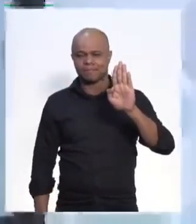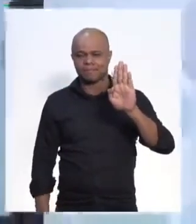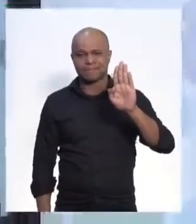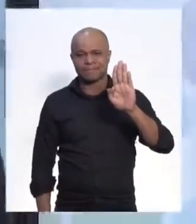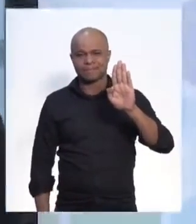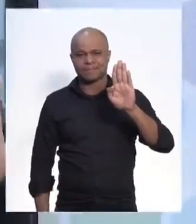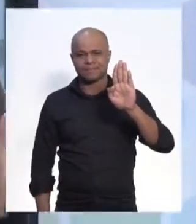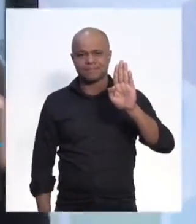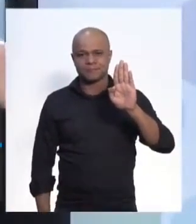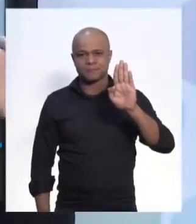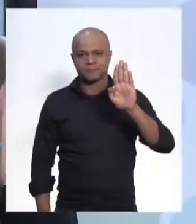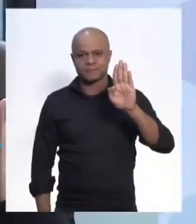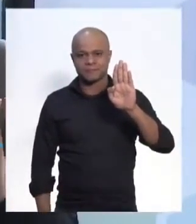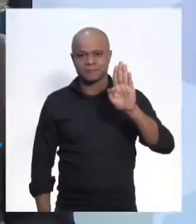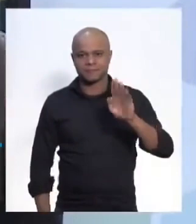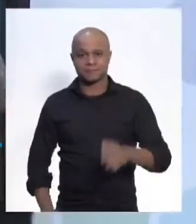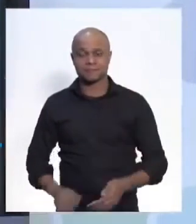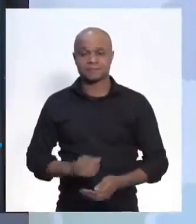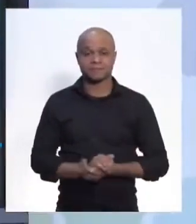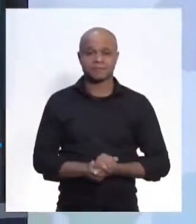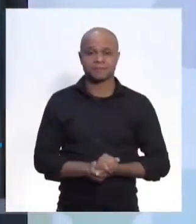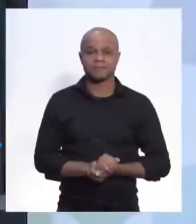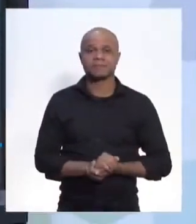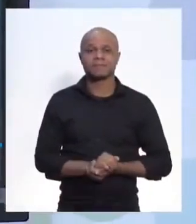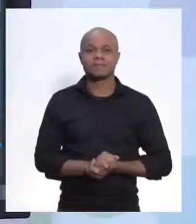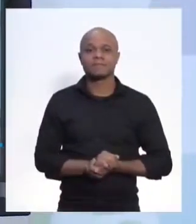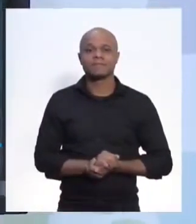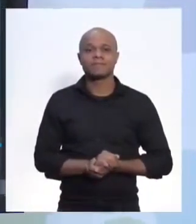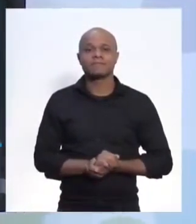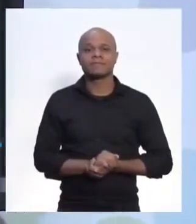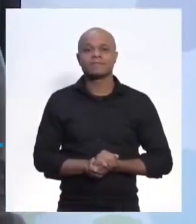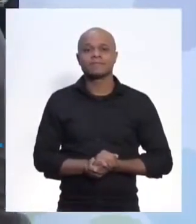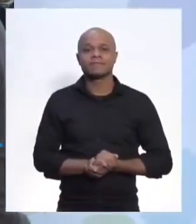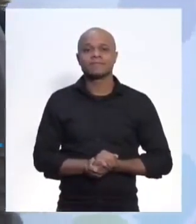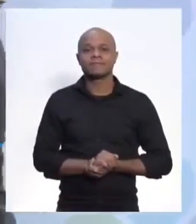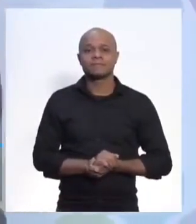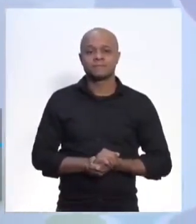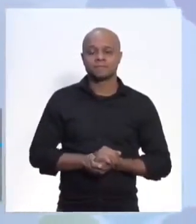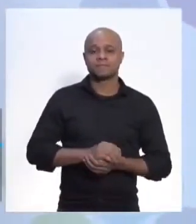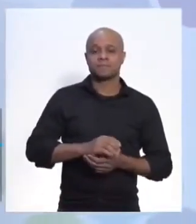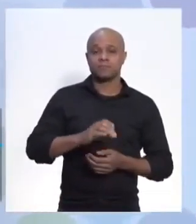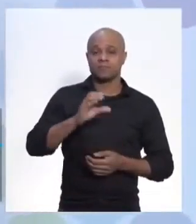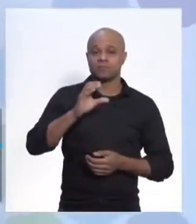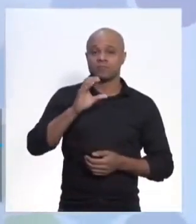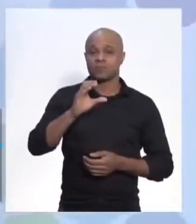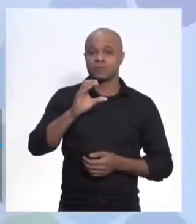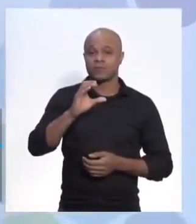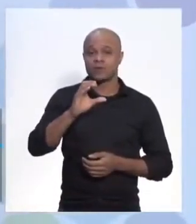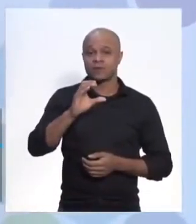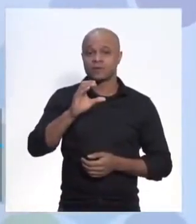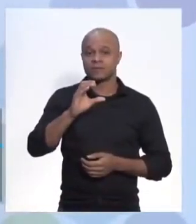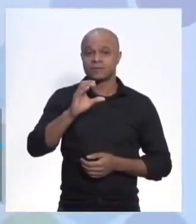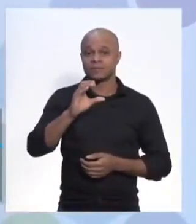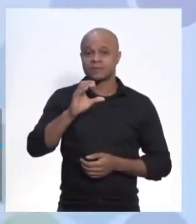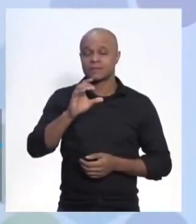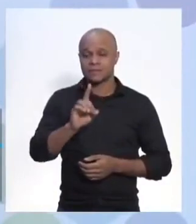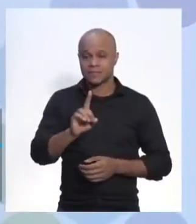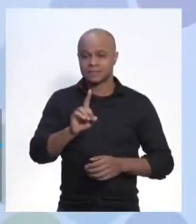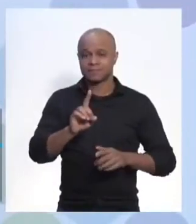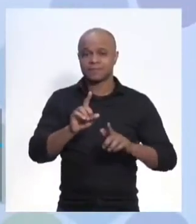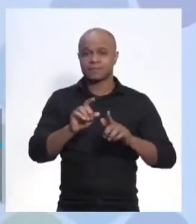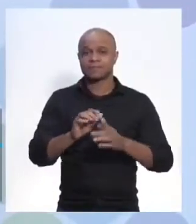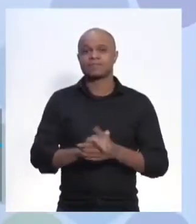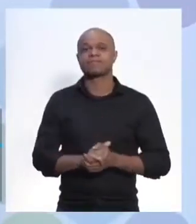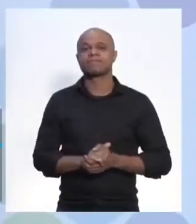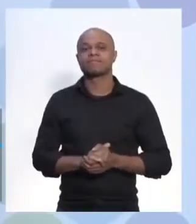não toca o eixo x. E as duas últimas perguntas. F de x é crescente ou decrescente? E g de x é